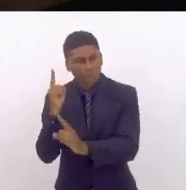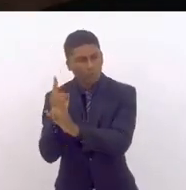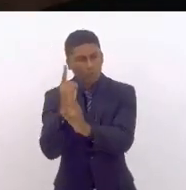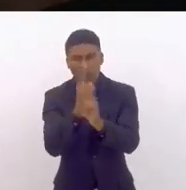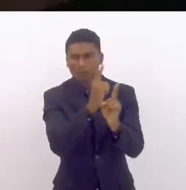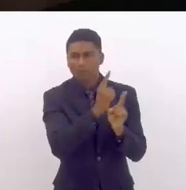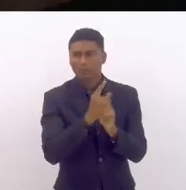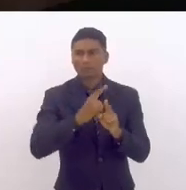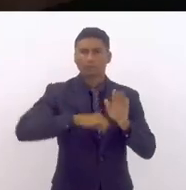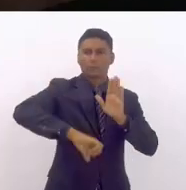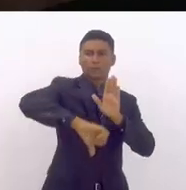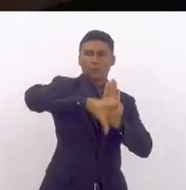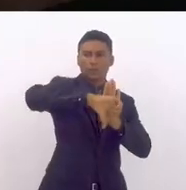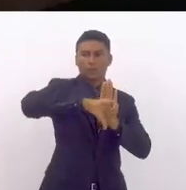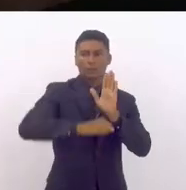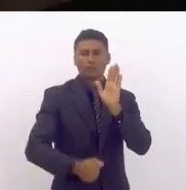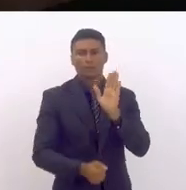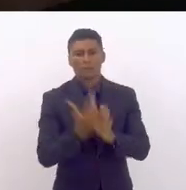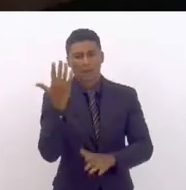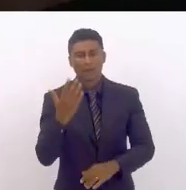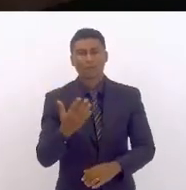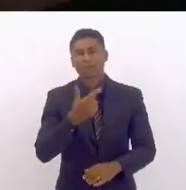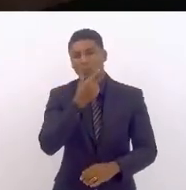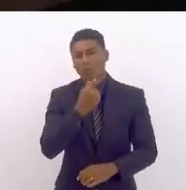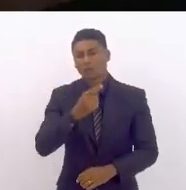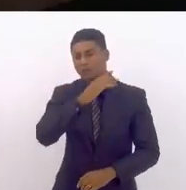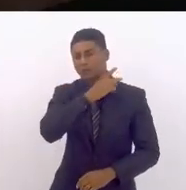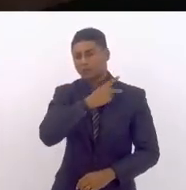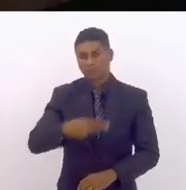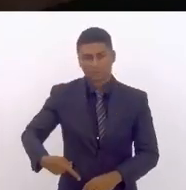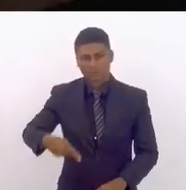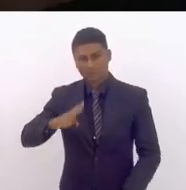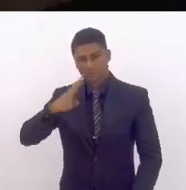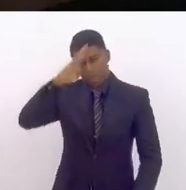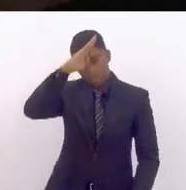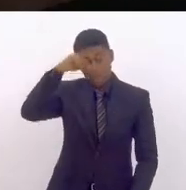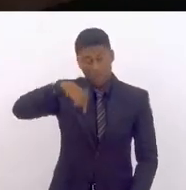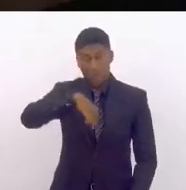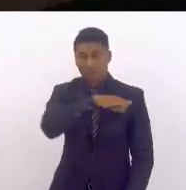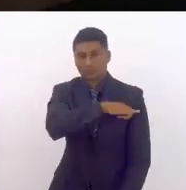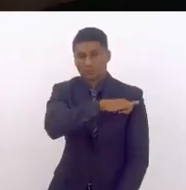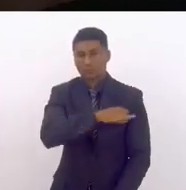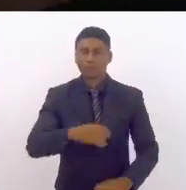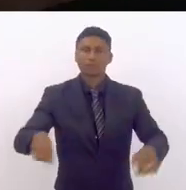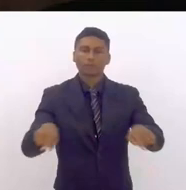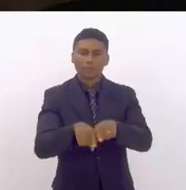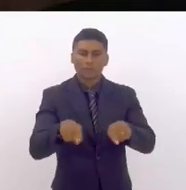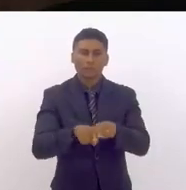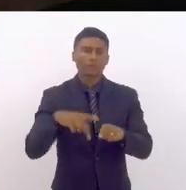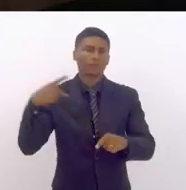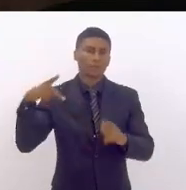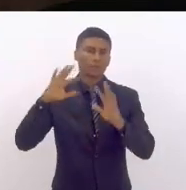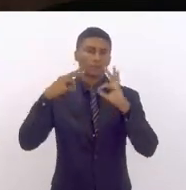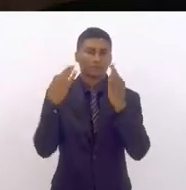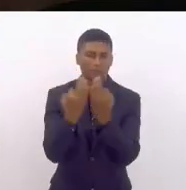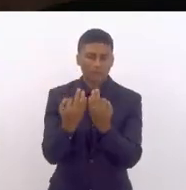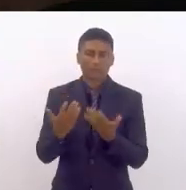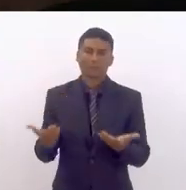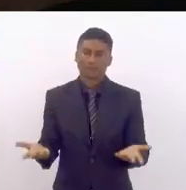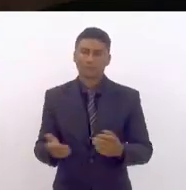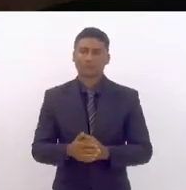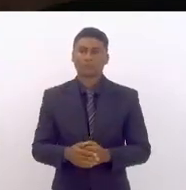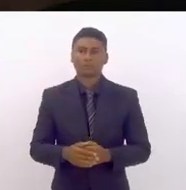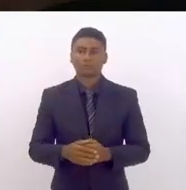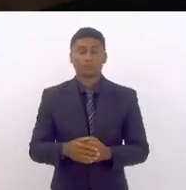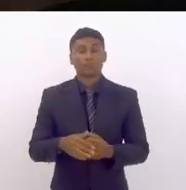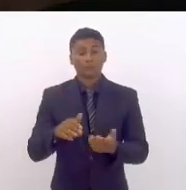ações criminosas de Jair Bolsonaro, não só no estado do Rio de Janeiro, mas junto à sua família. Então,